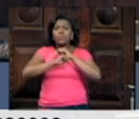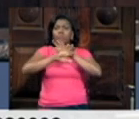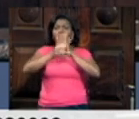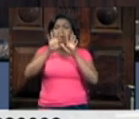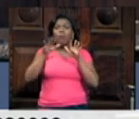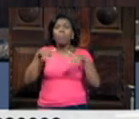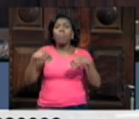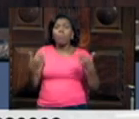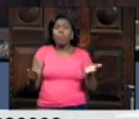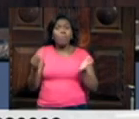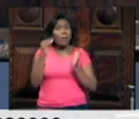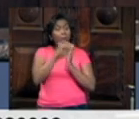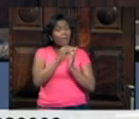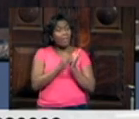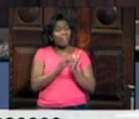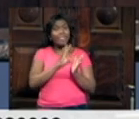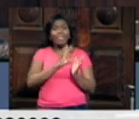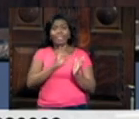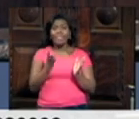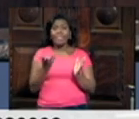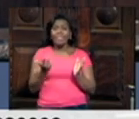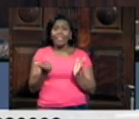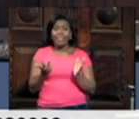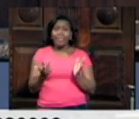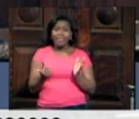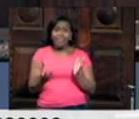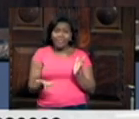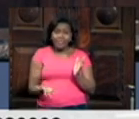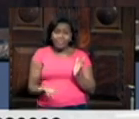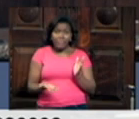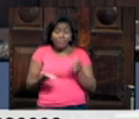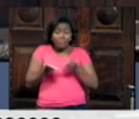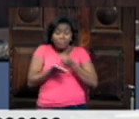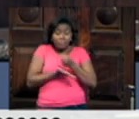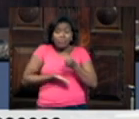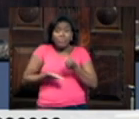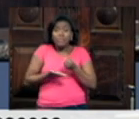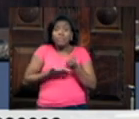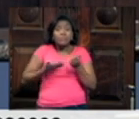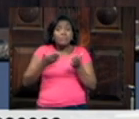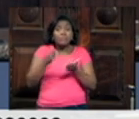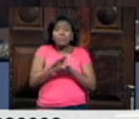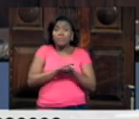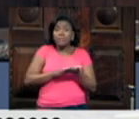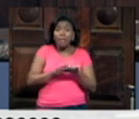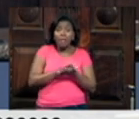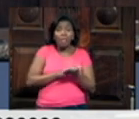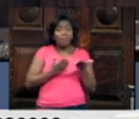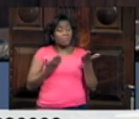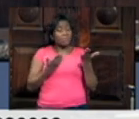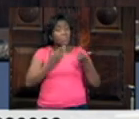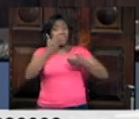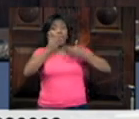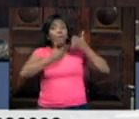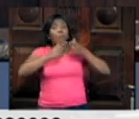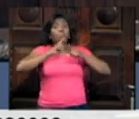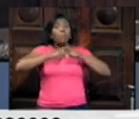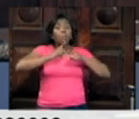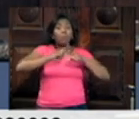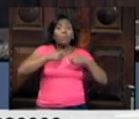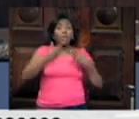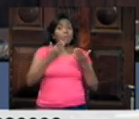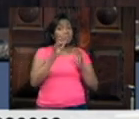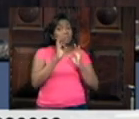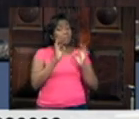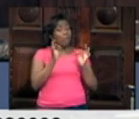atingidas, ou seja, nada disto fundamenta ou vem como justificativa para a emissão